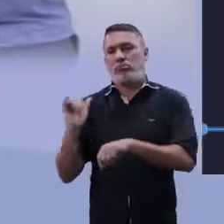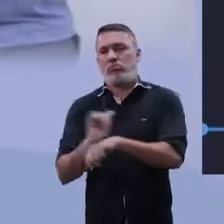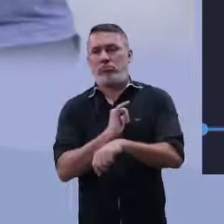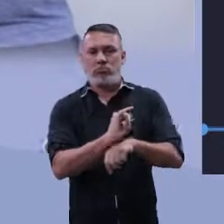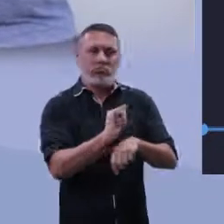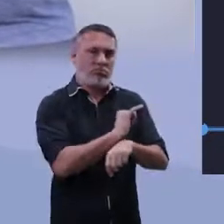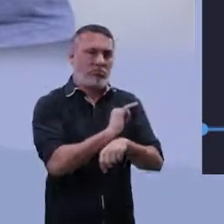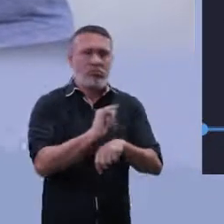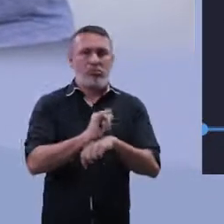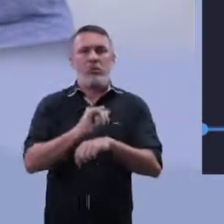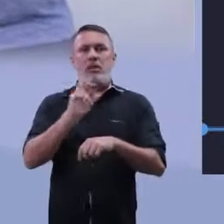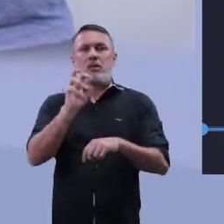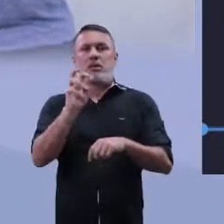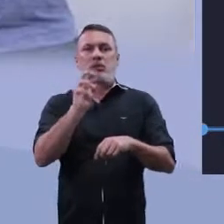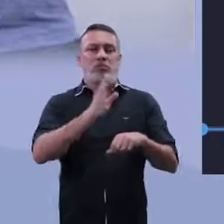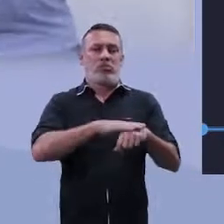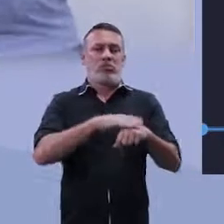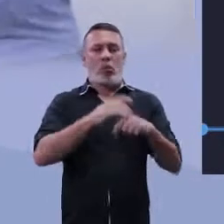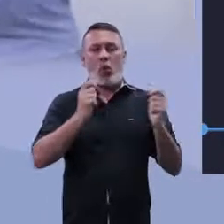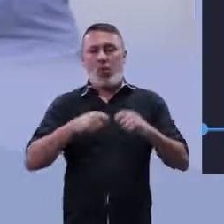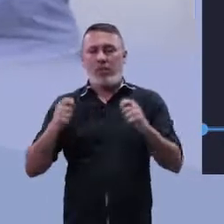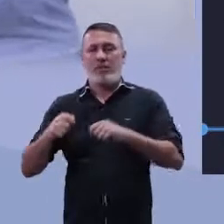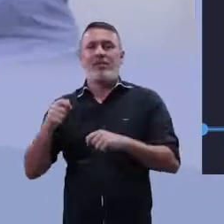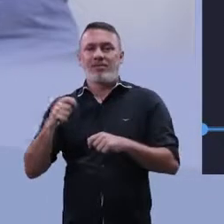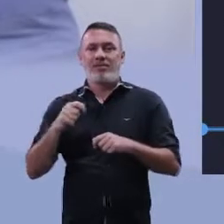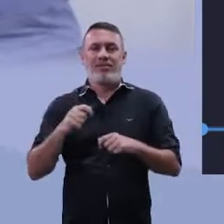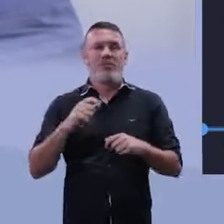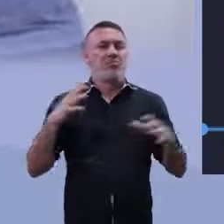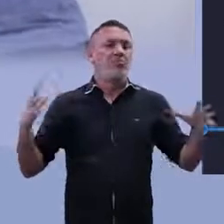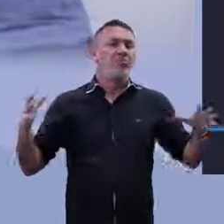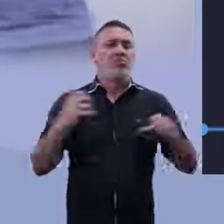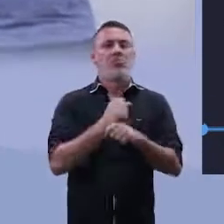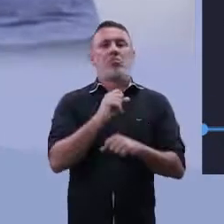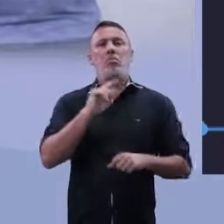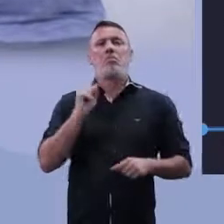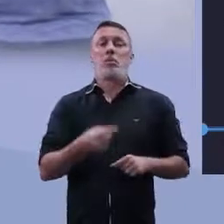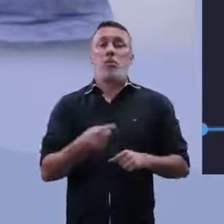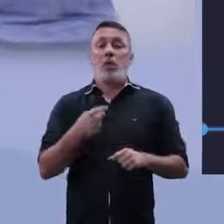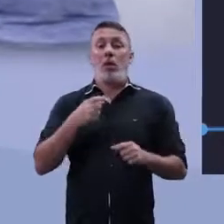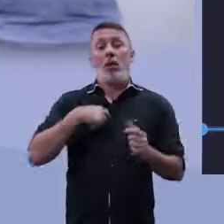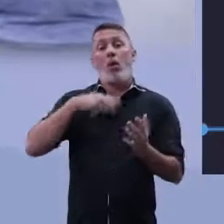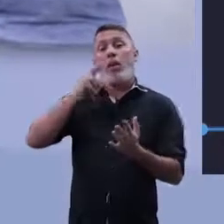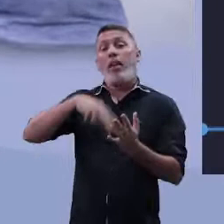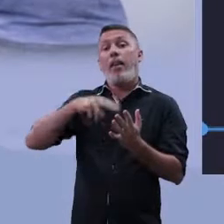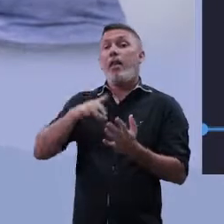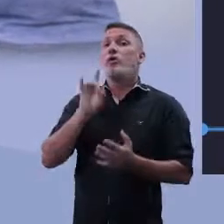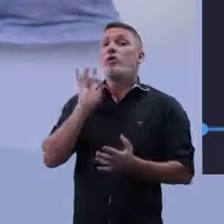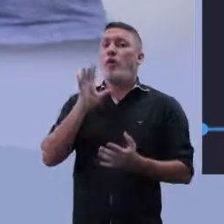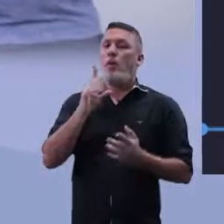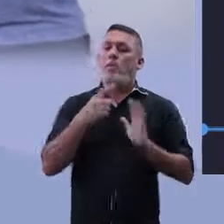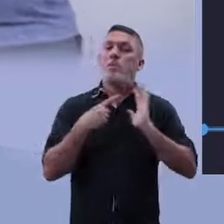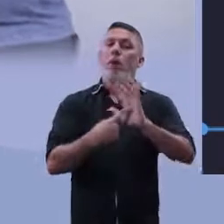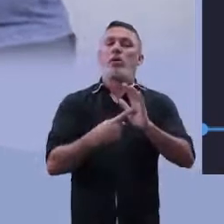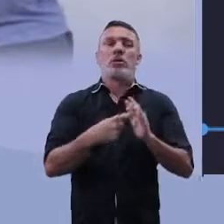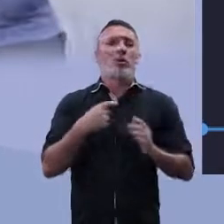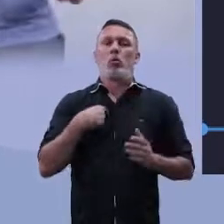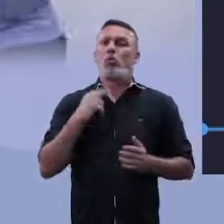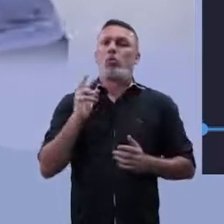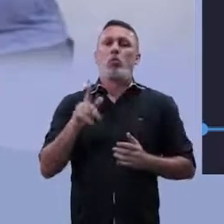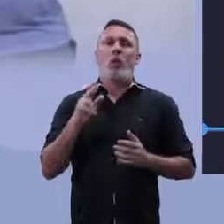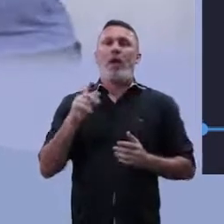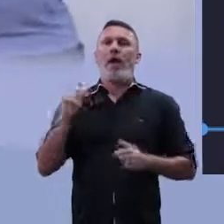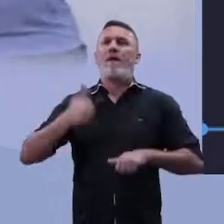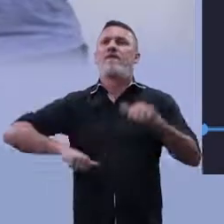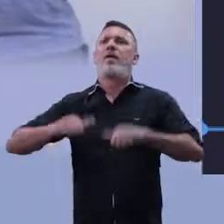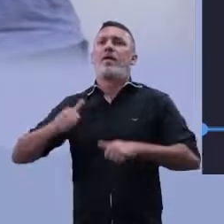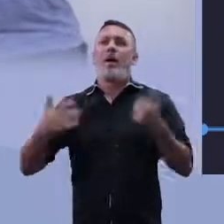as estratégias das 5 competências foram alcançadas pelo candidato. Nós só vamos ler agora. Nossa ideia não é avaliar, mas mostrar como